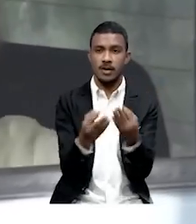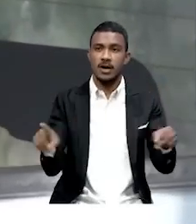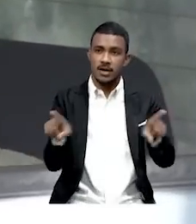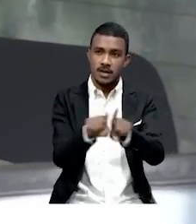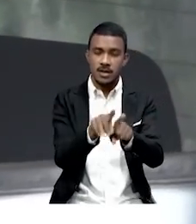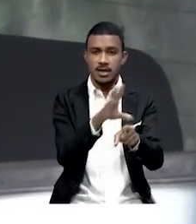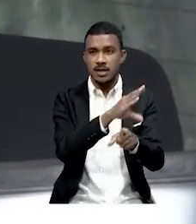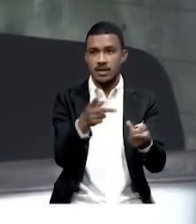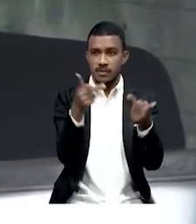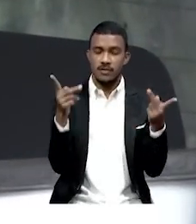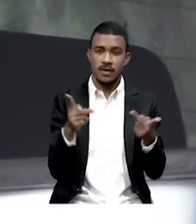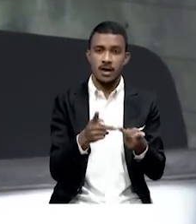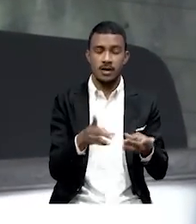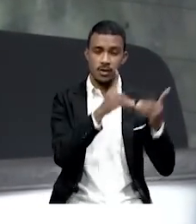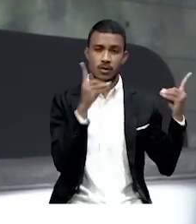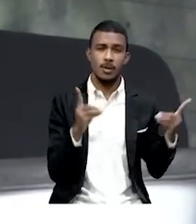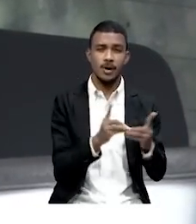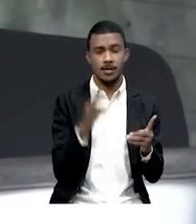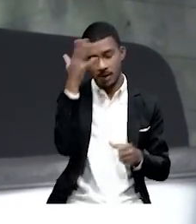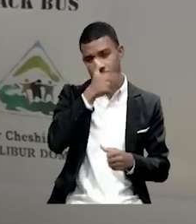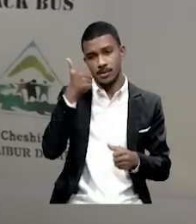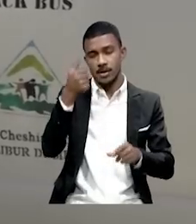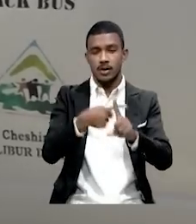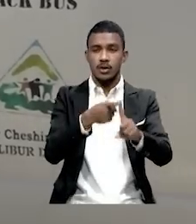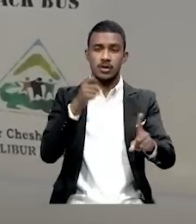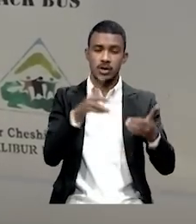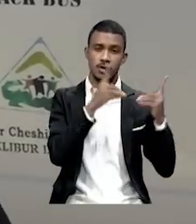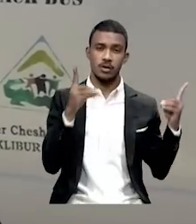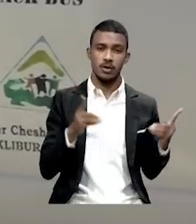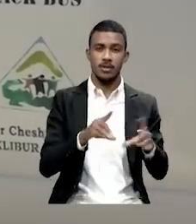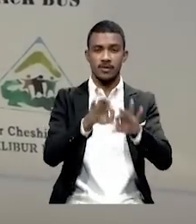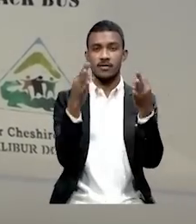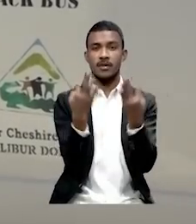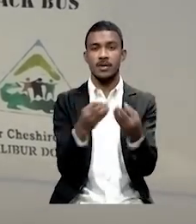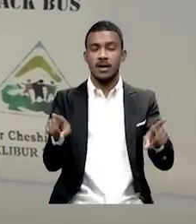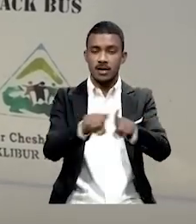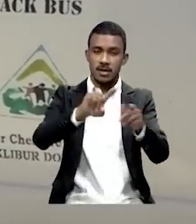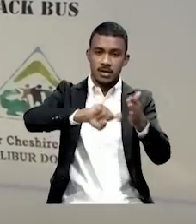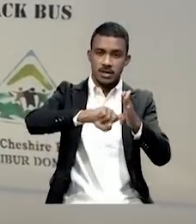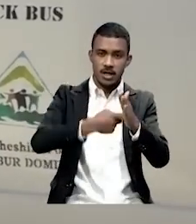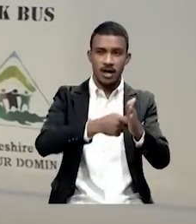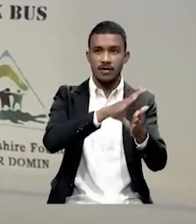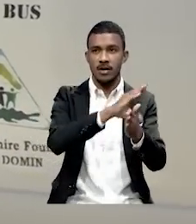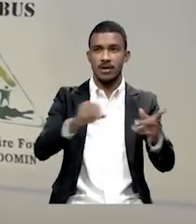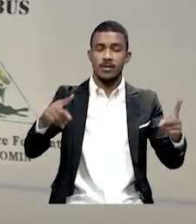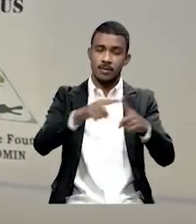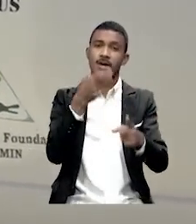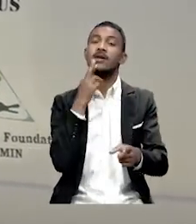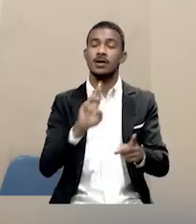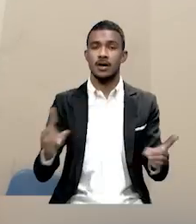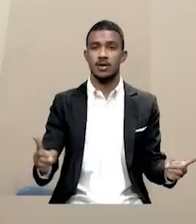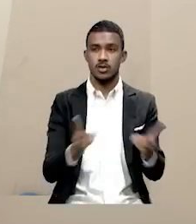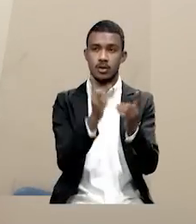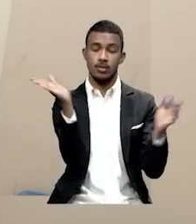doming nebe perfeito. Basa, husi doming família niang, sai chave ba solução, banhira a soro